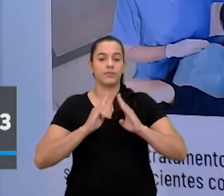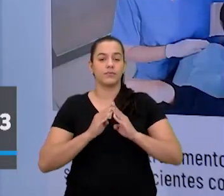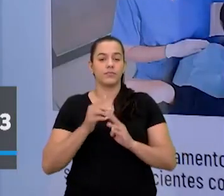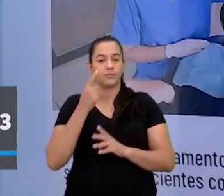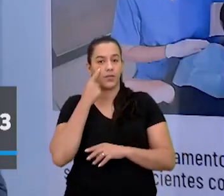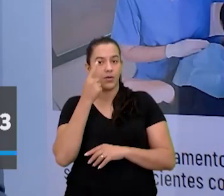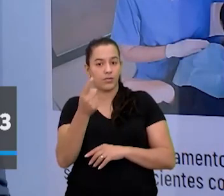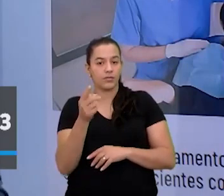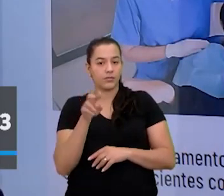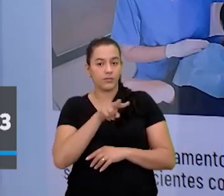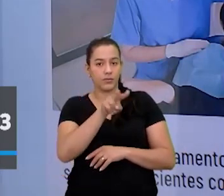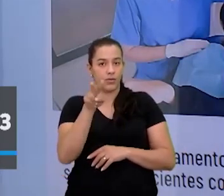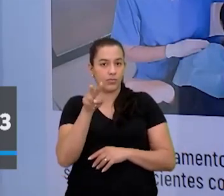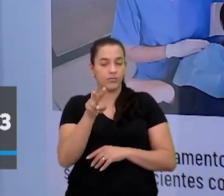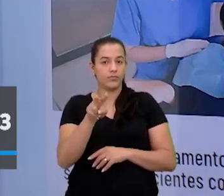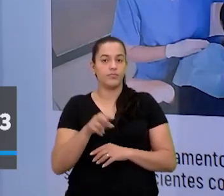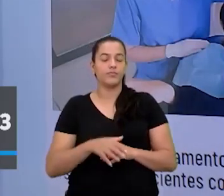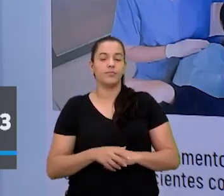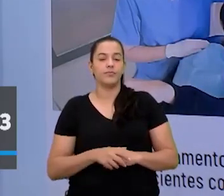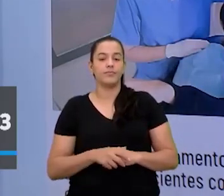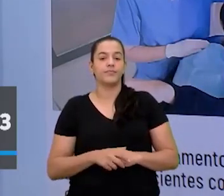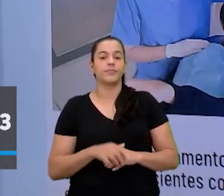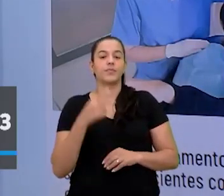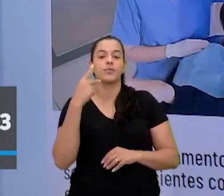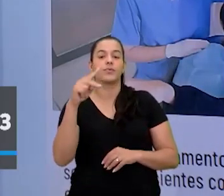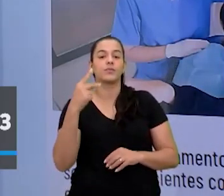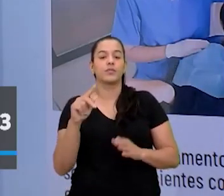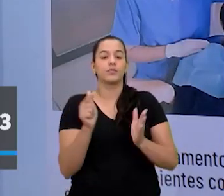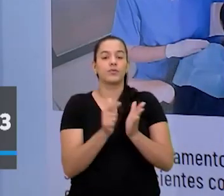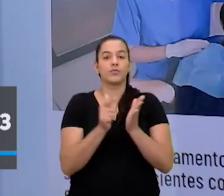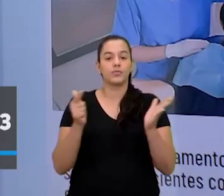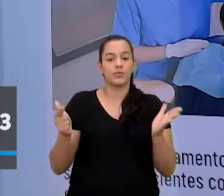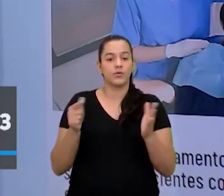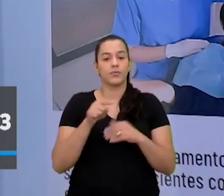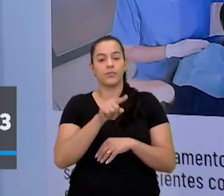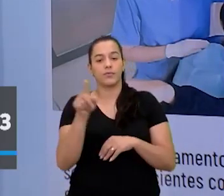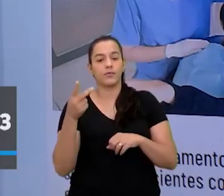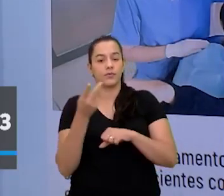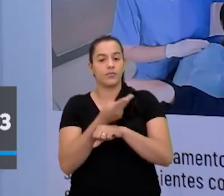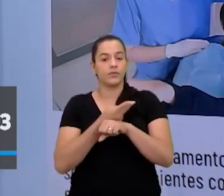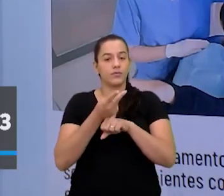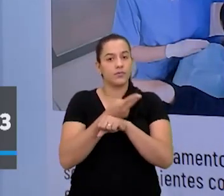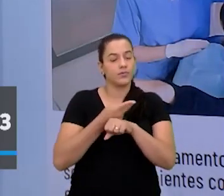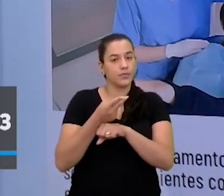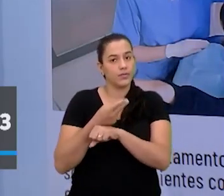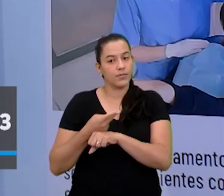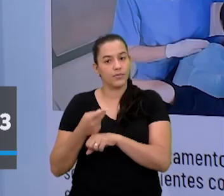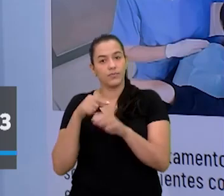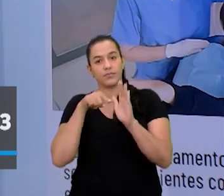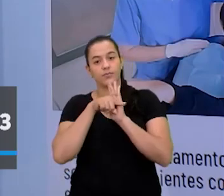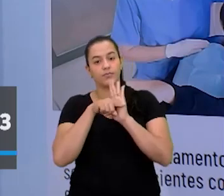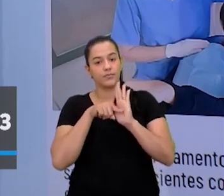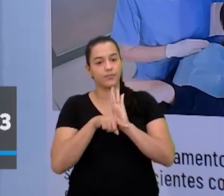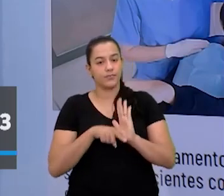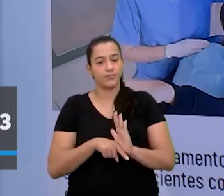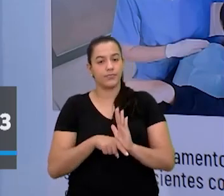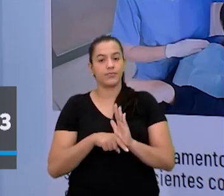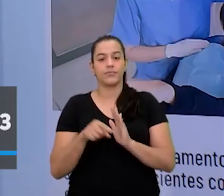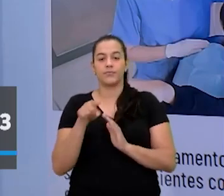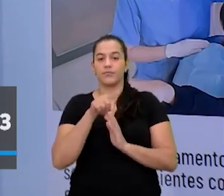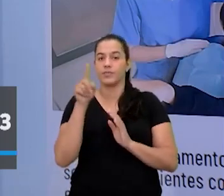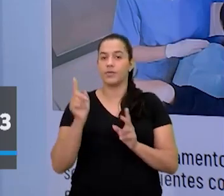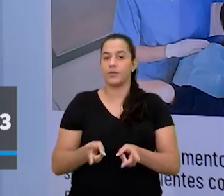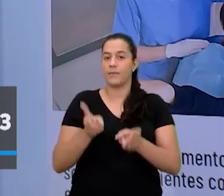aqui, ó, para você, o jornal que vocês escolheram para investigar ou os jornais que vocês escolheram, vocês percebem